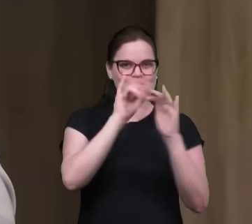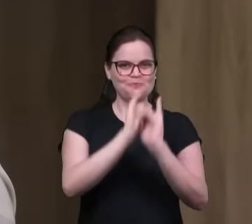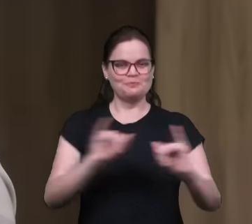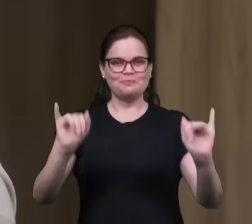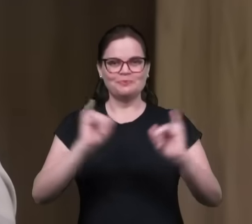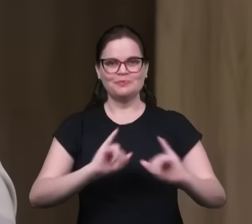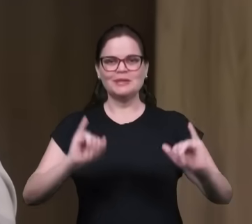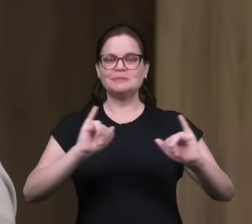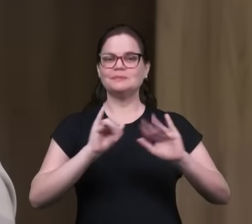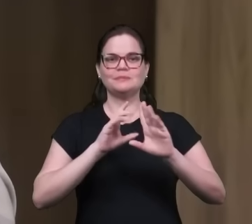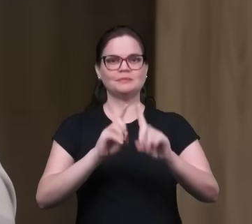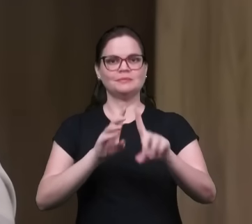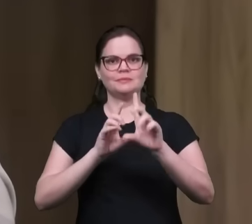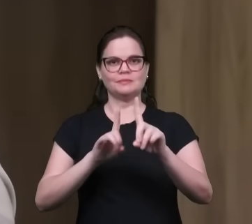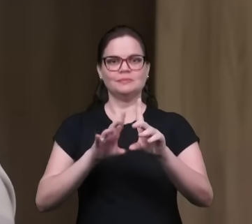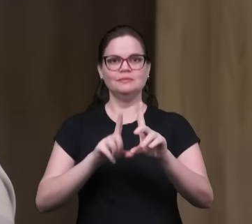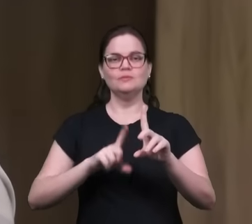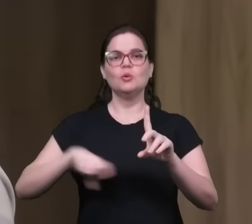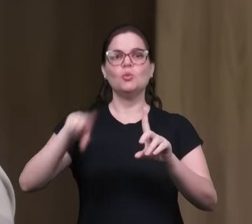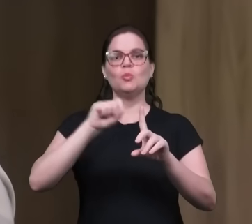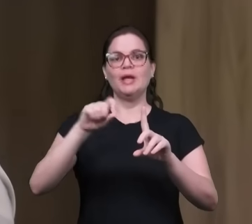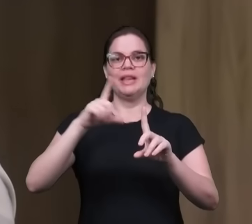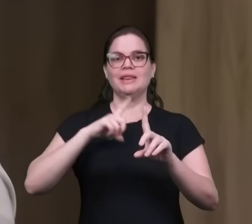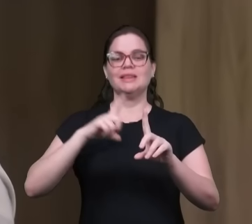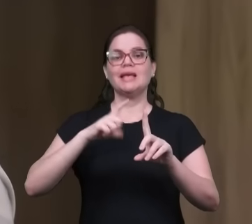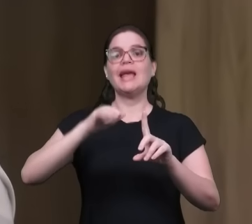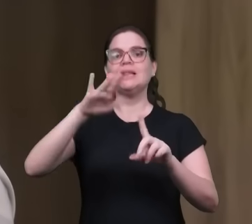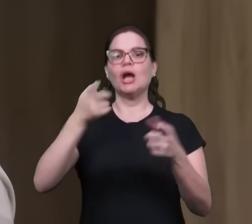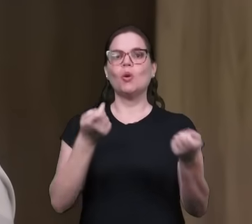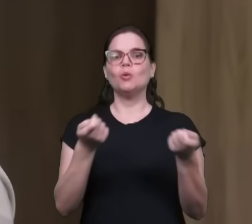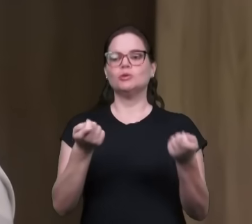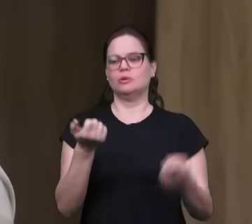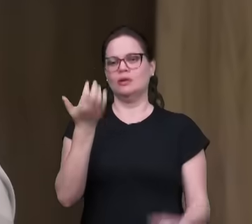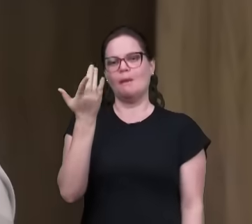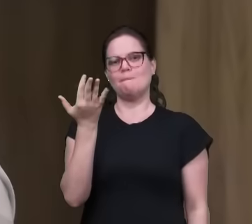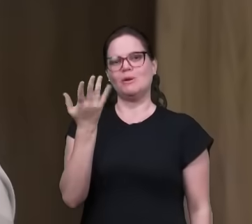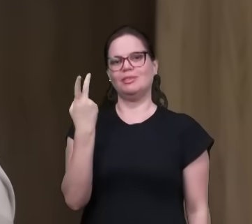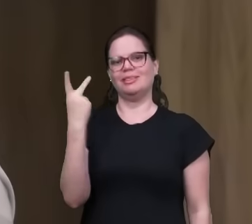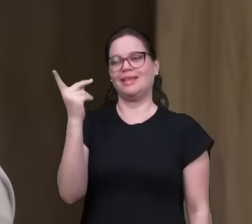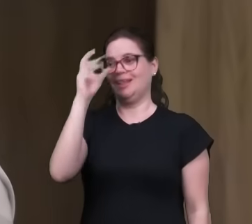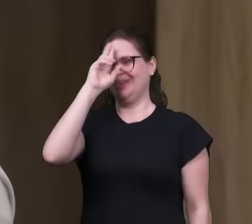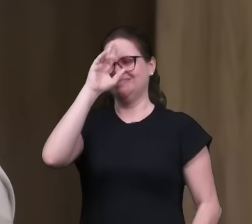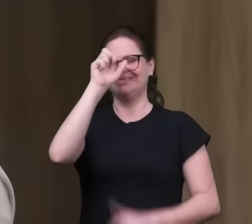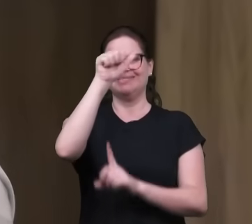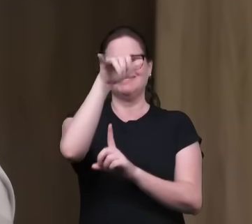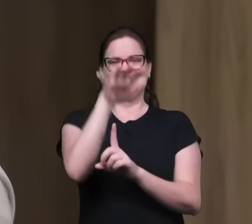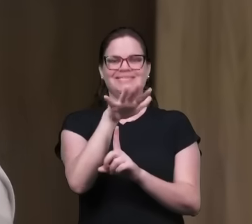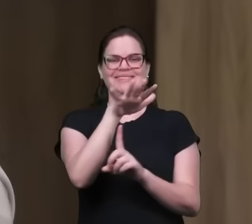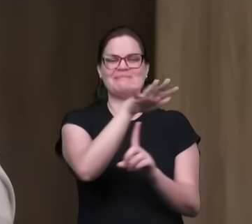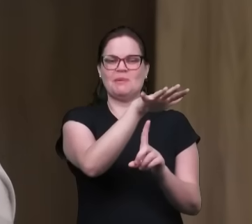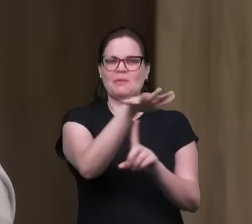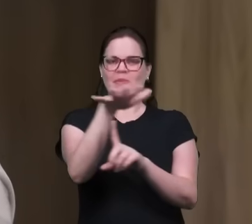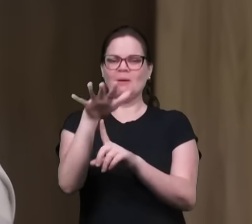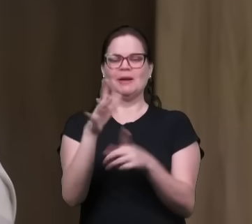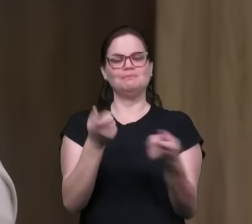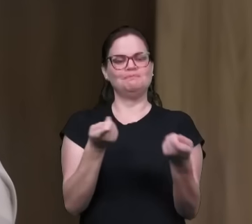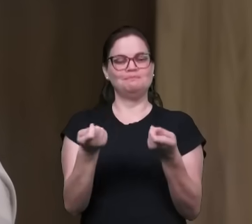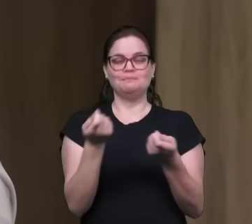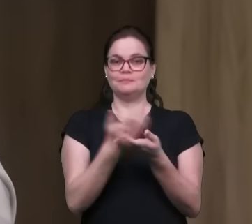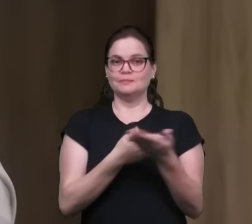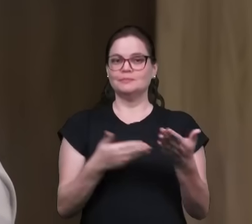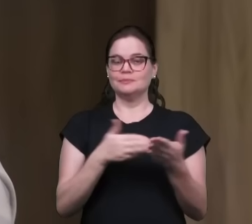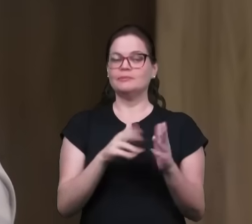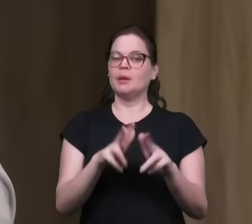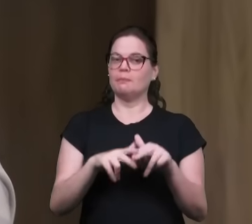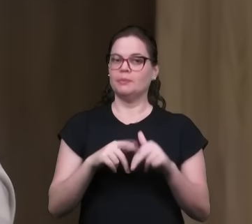evangelho, isso tudo está no controle da mão do Senhor, né? A mão do Senhor é que tem o controle. Por isso nós vamos ver